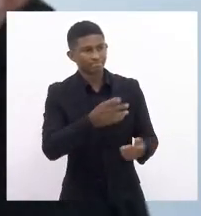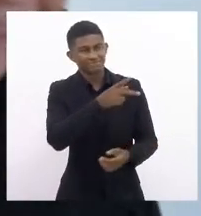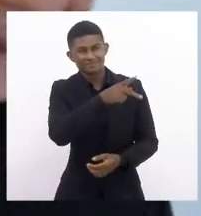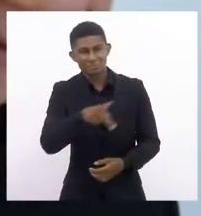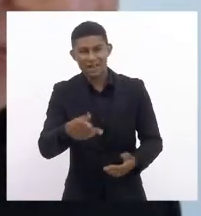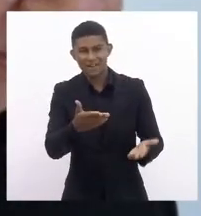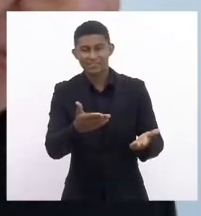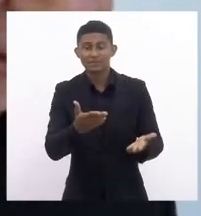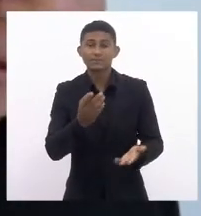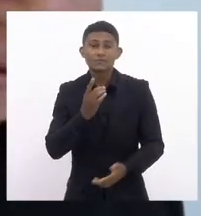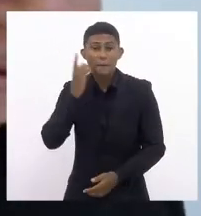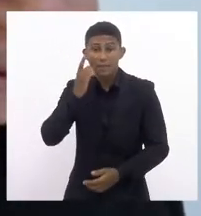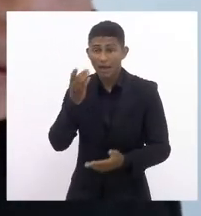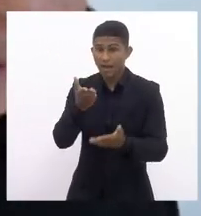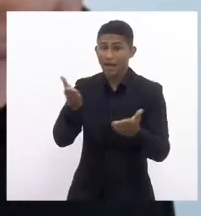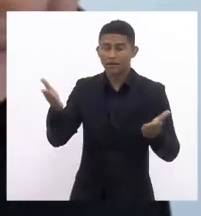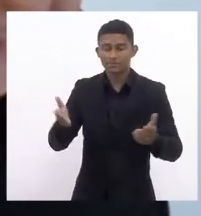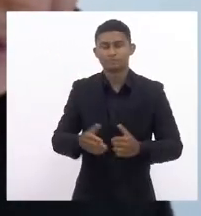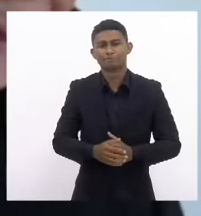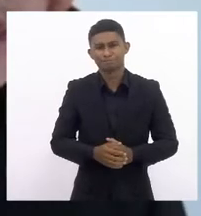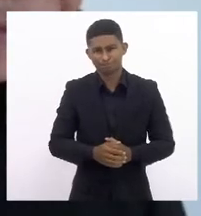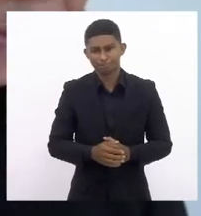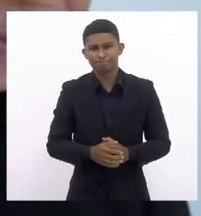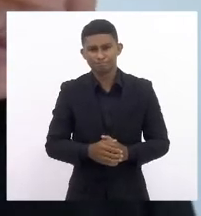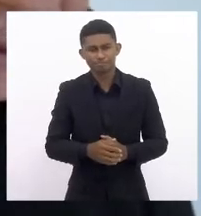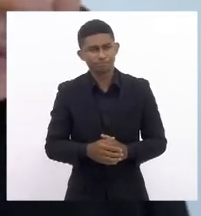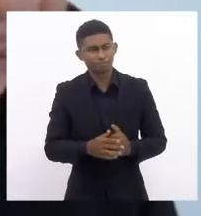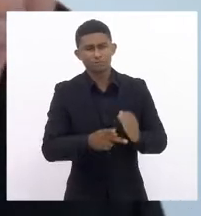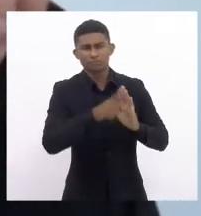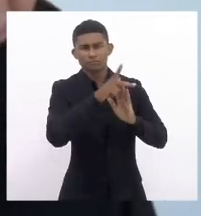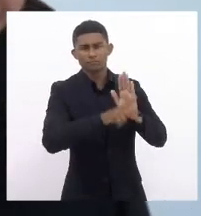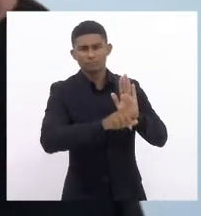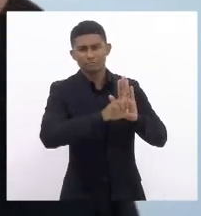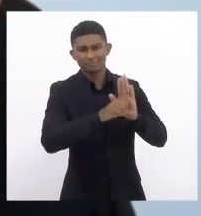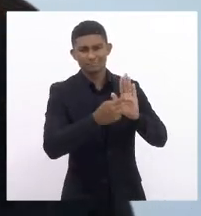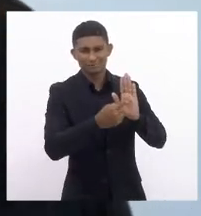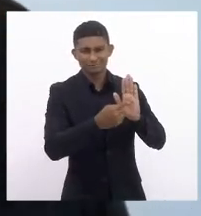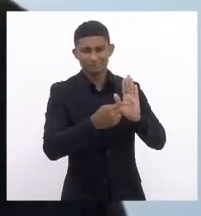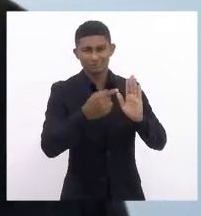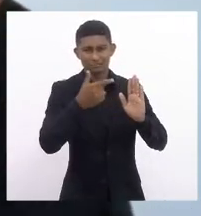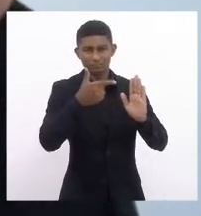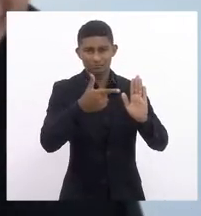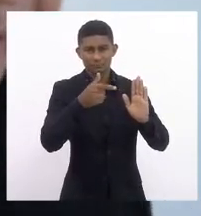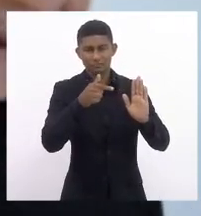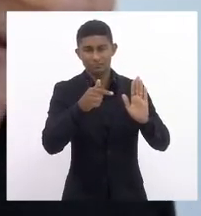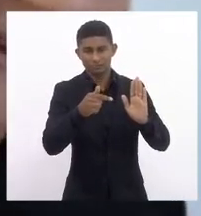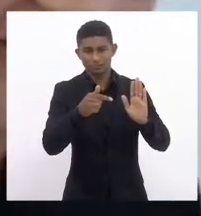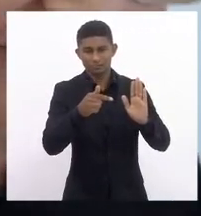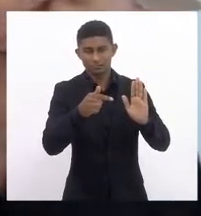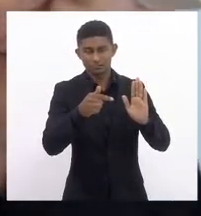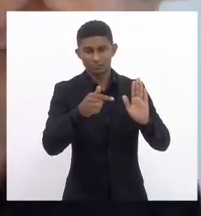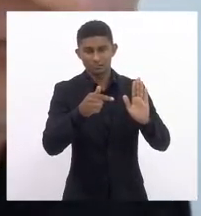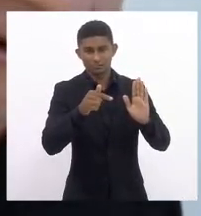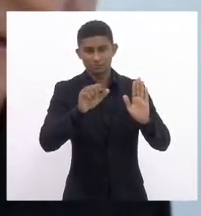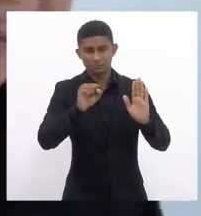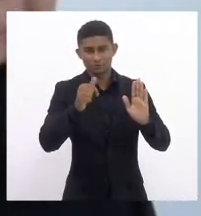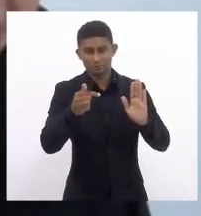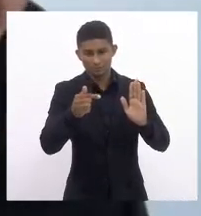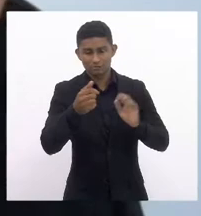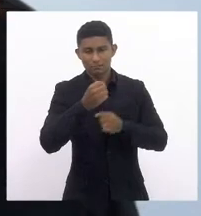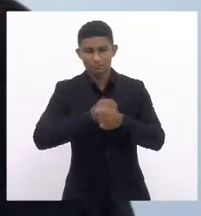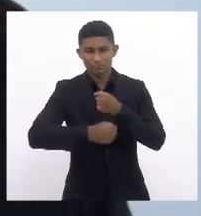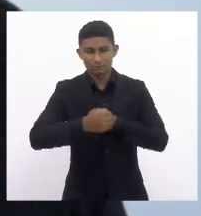senhores deputados, esse projeto número 2687 de 2017, de autoria